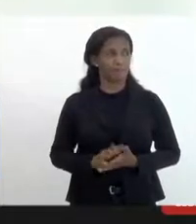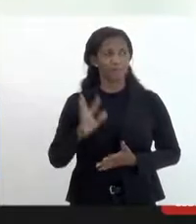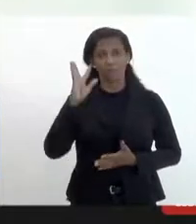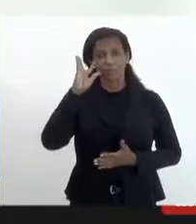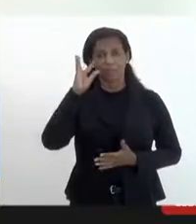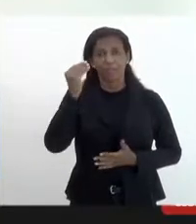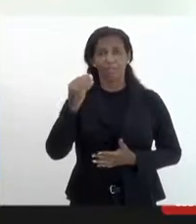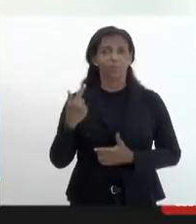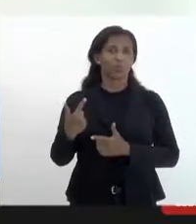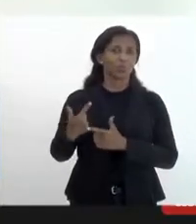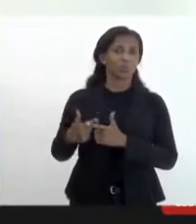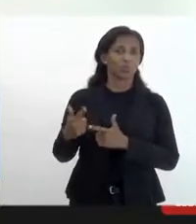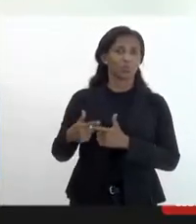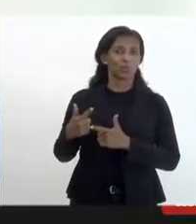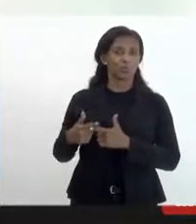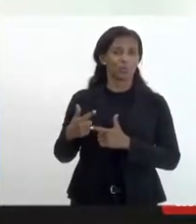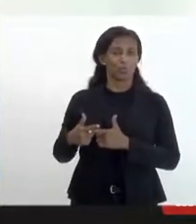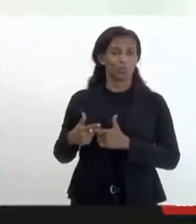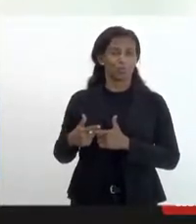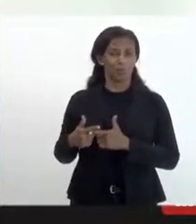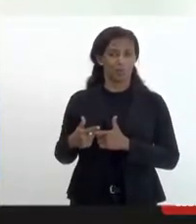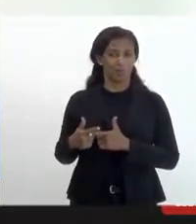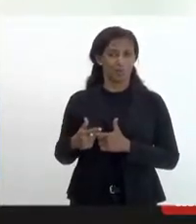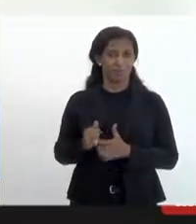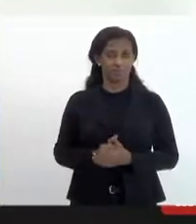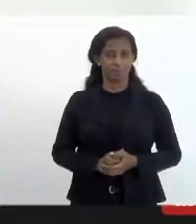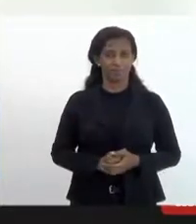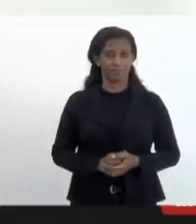resolver as causas raízes, usando o seu termo.